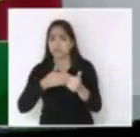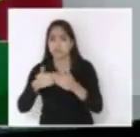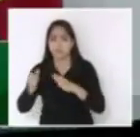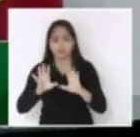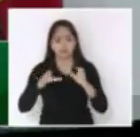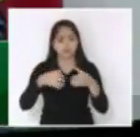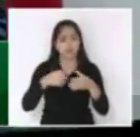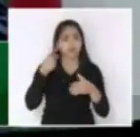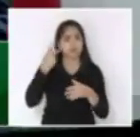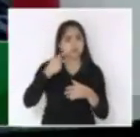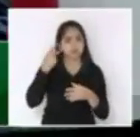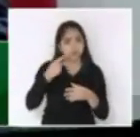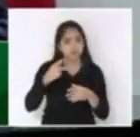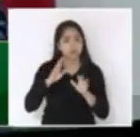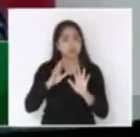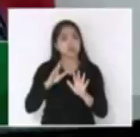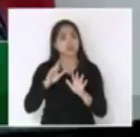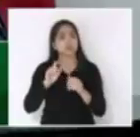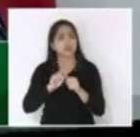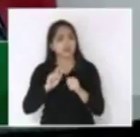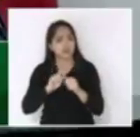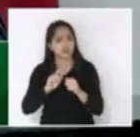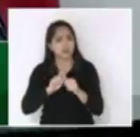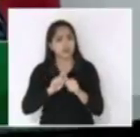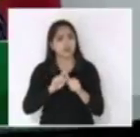política, como já foi feito no Fundão 1.